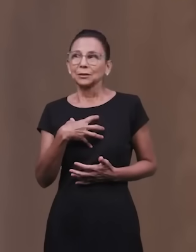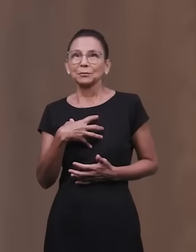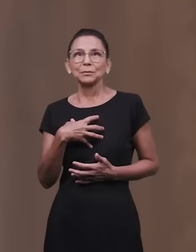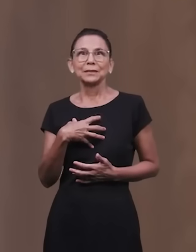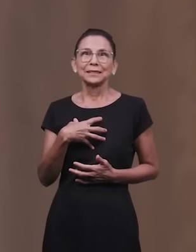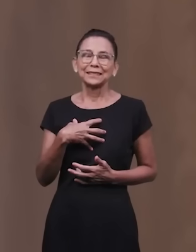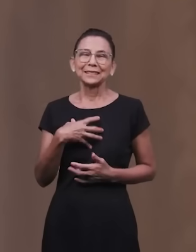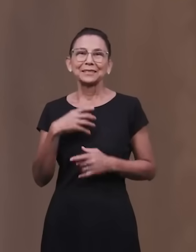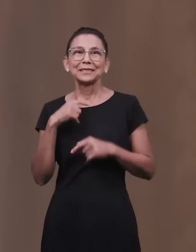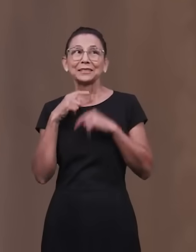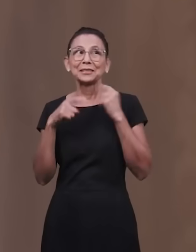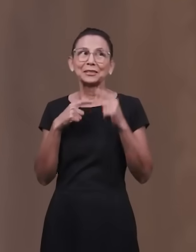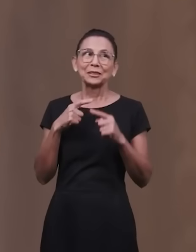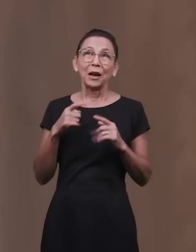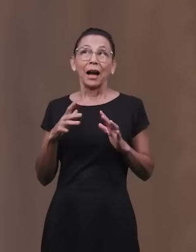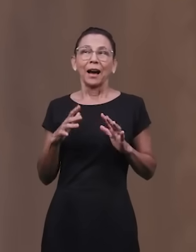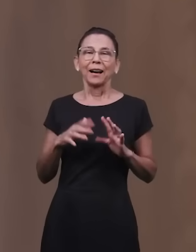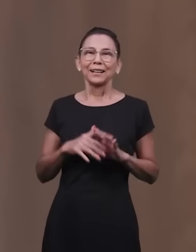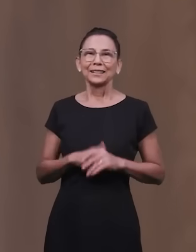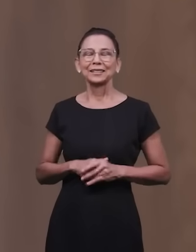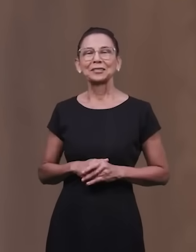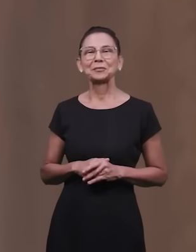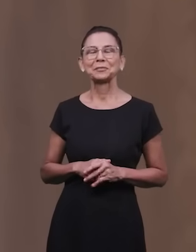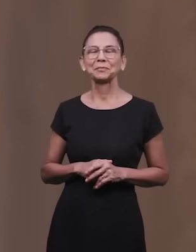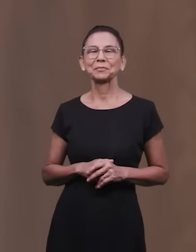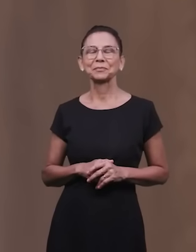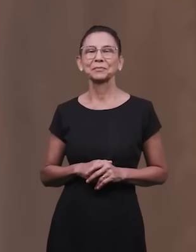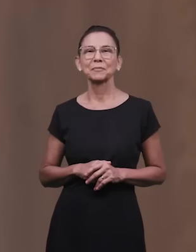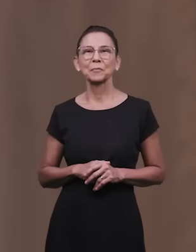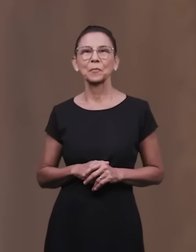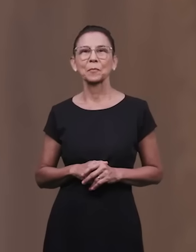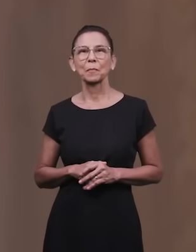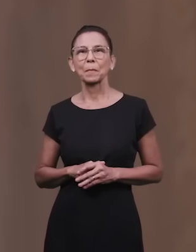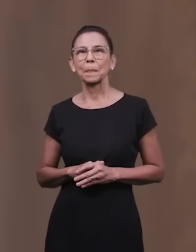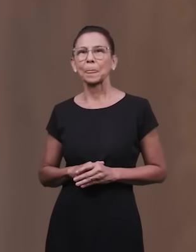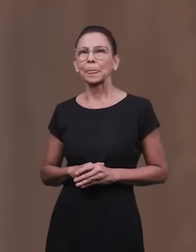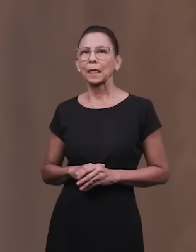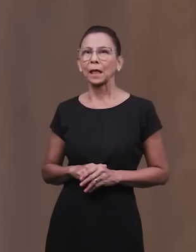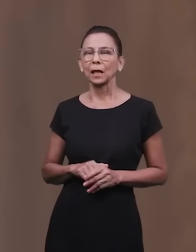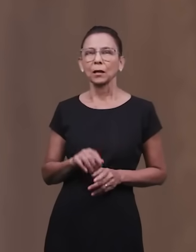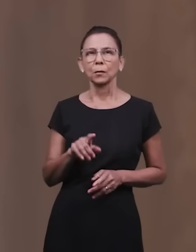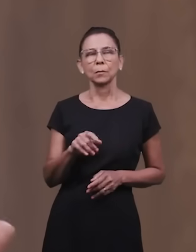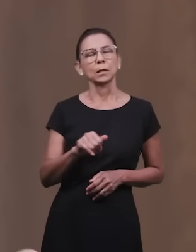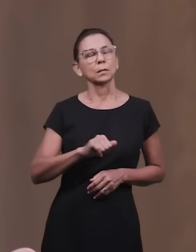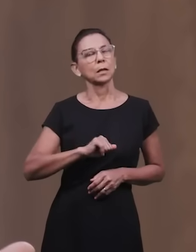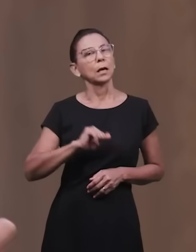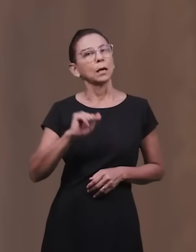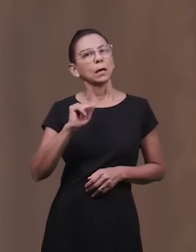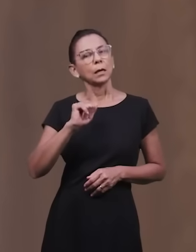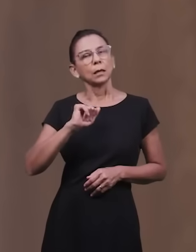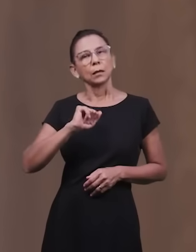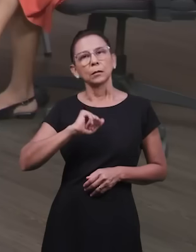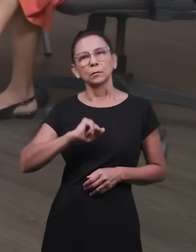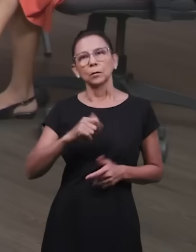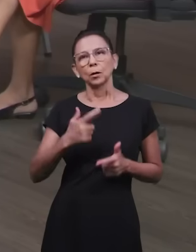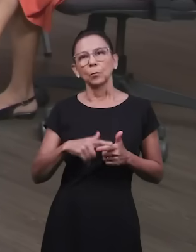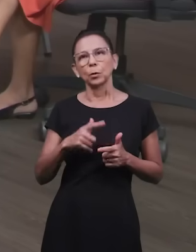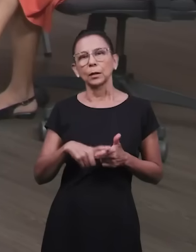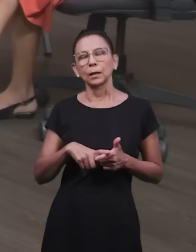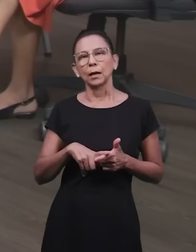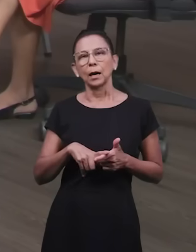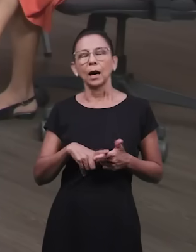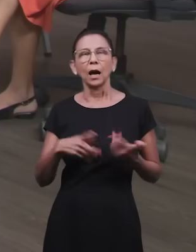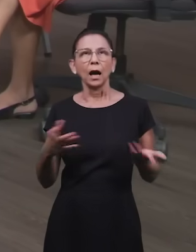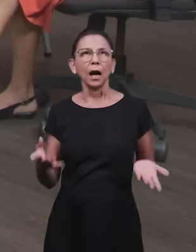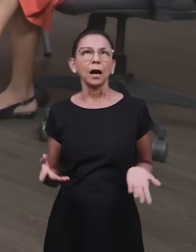olhar do outro pode ser qualquer coisa, né? Essa incerteza. E não quer dizer que você é menos capaz. Veja bem,